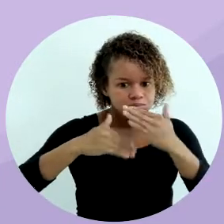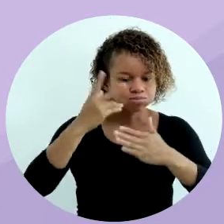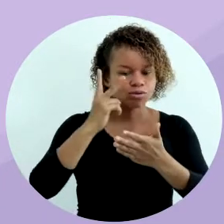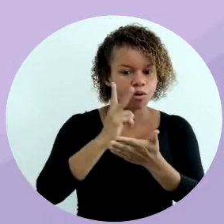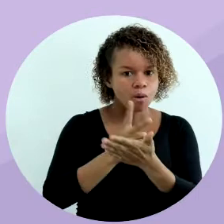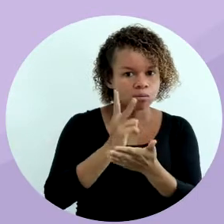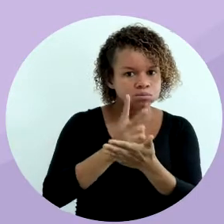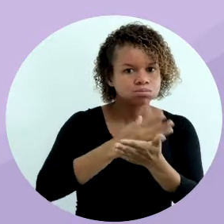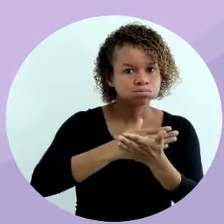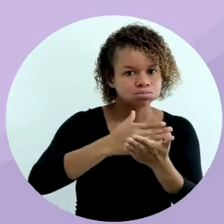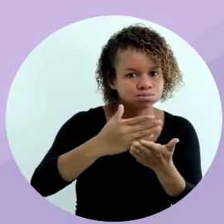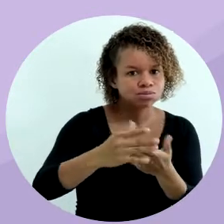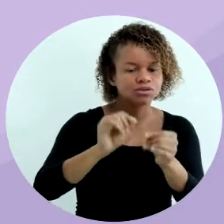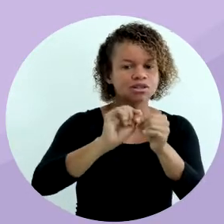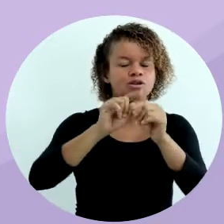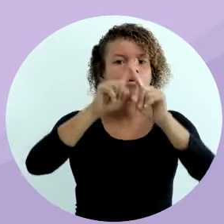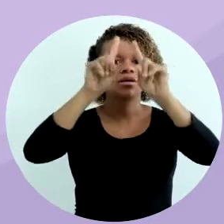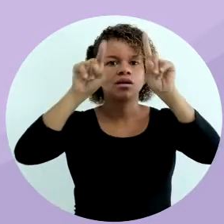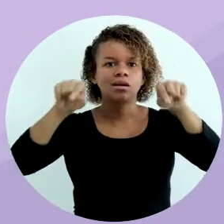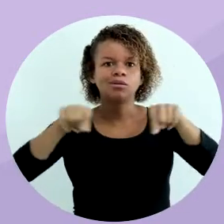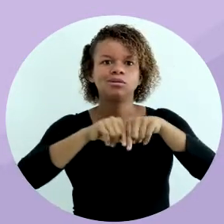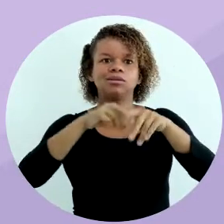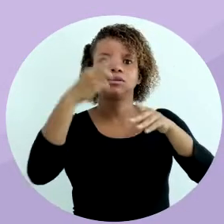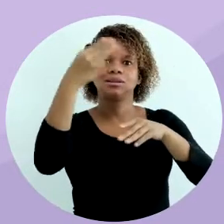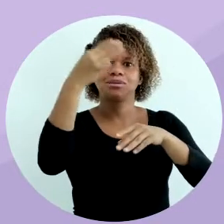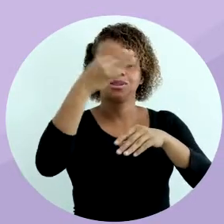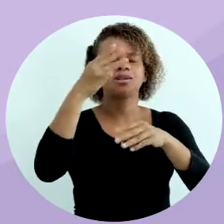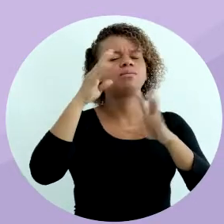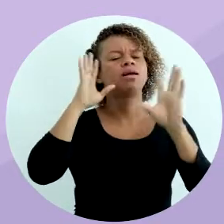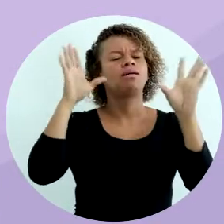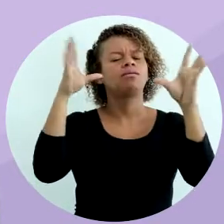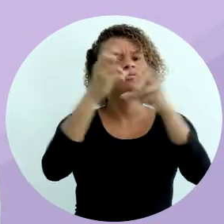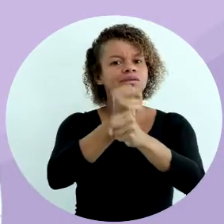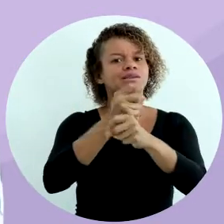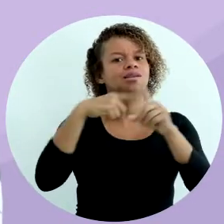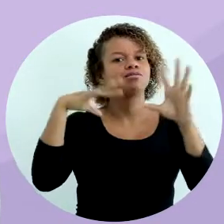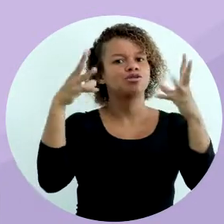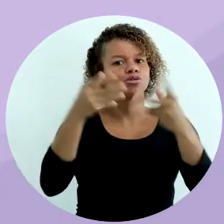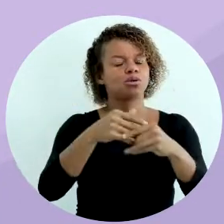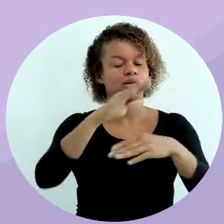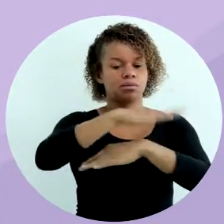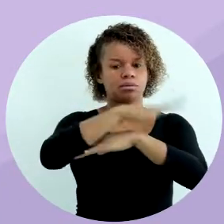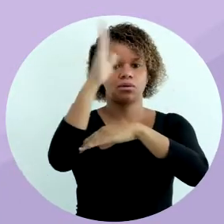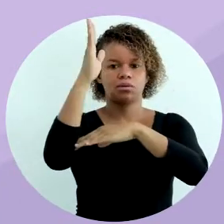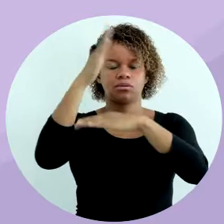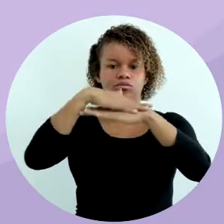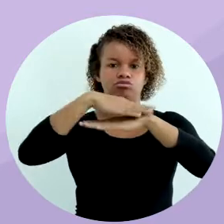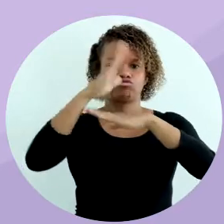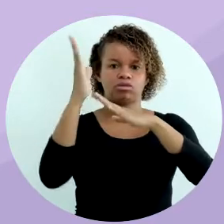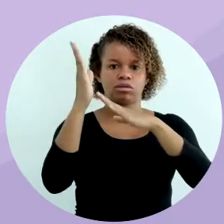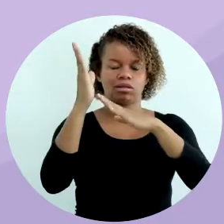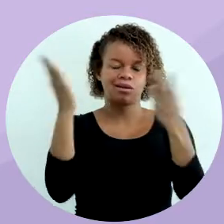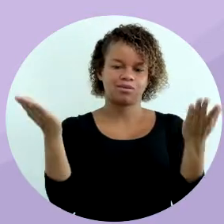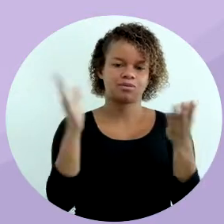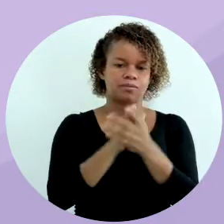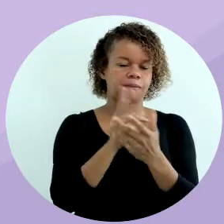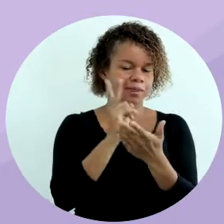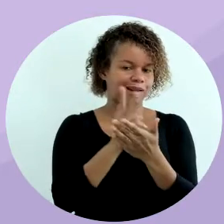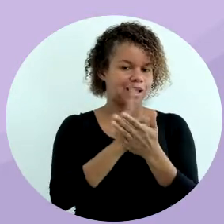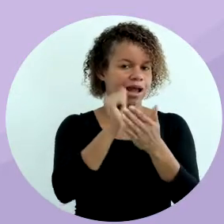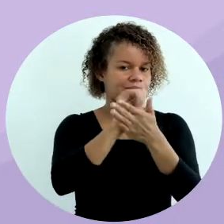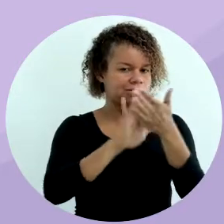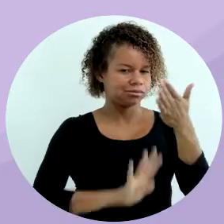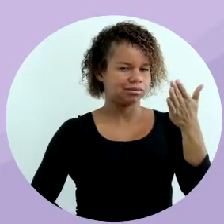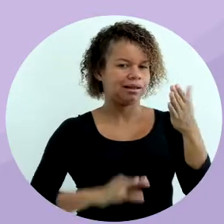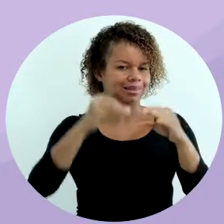dar volume, ou seja, começar a fazer o modelo tridimensional e também definindo as aberturas de porta e janela. Então vamos